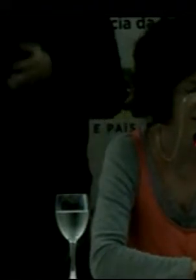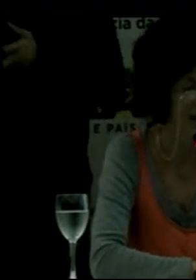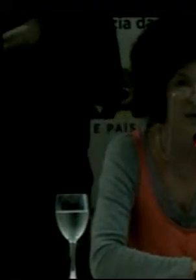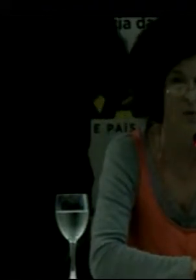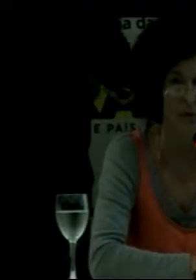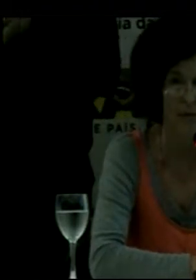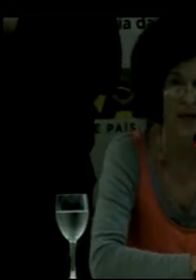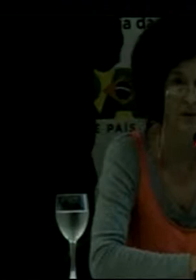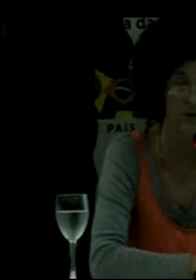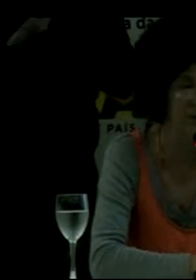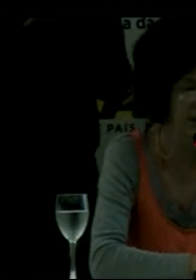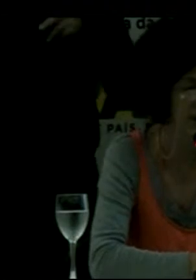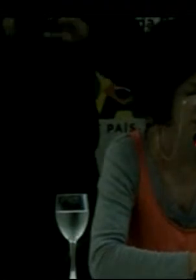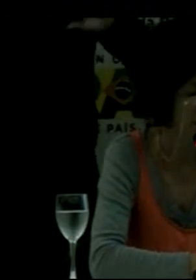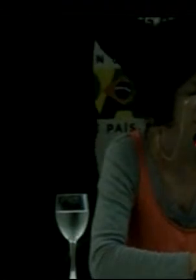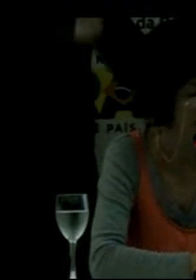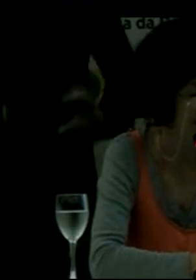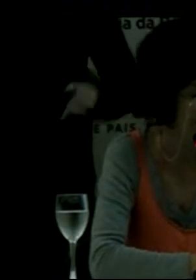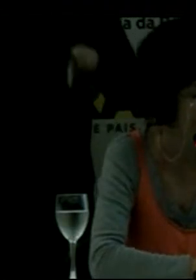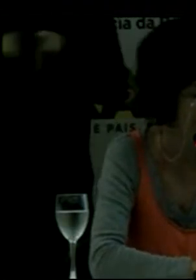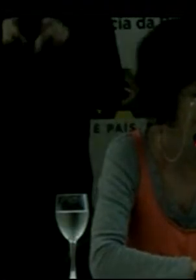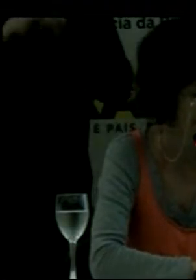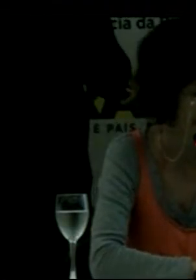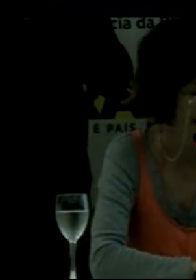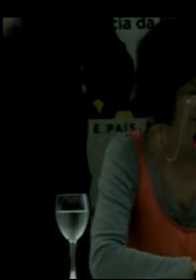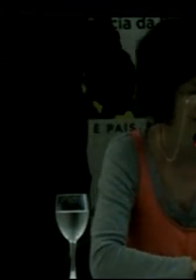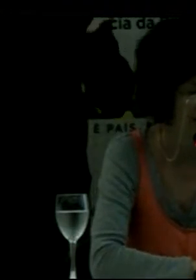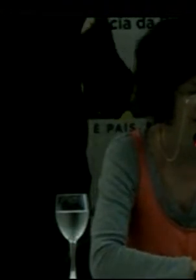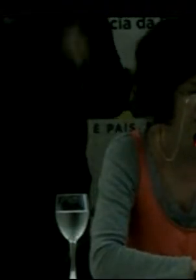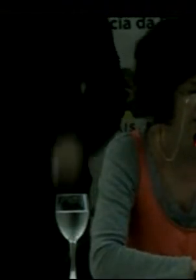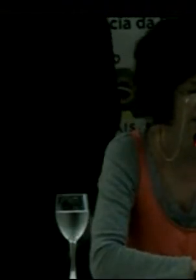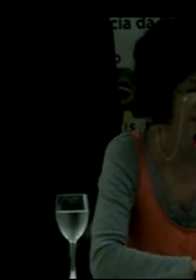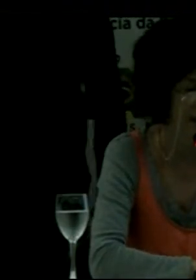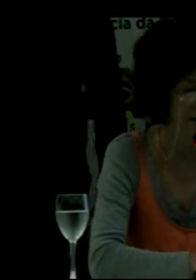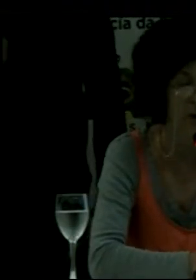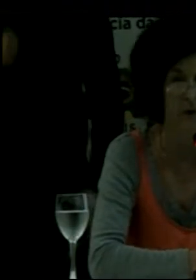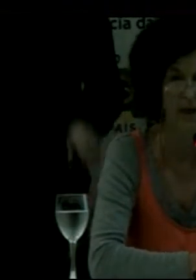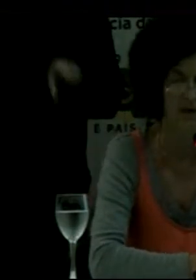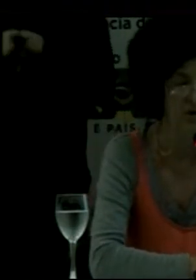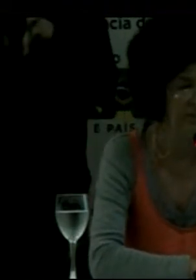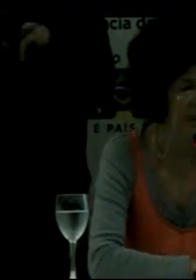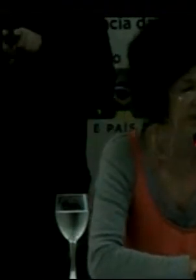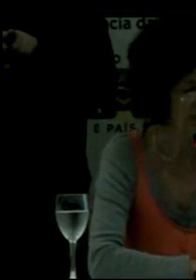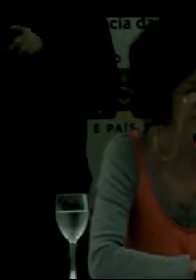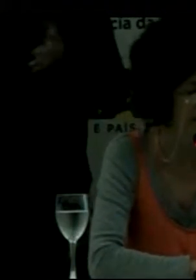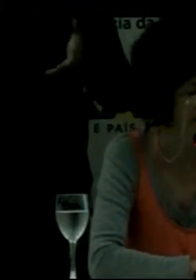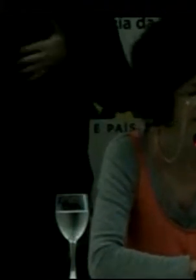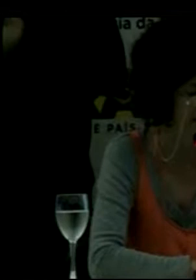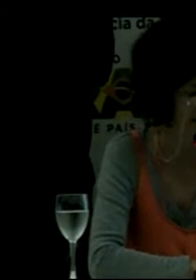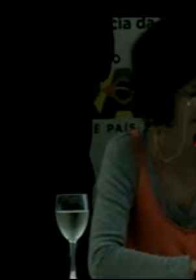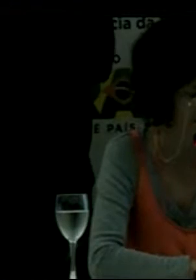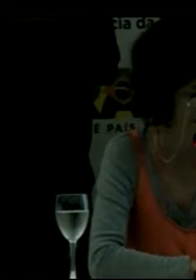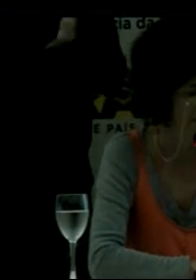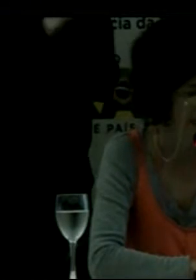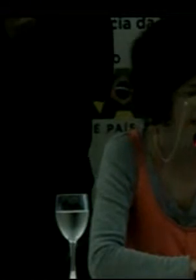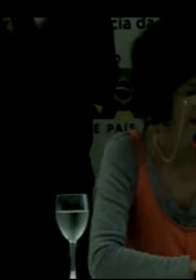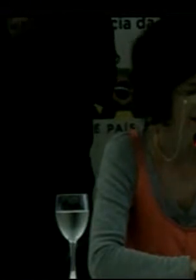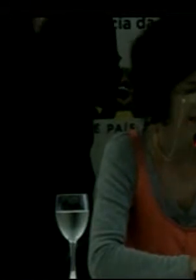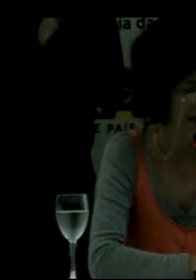e a participação como método e como direito, avançando, né, para a formulação de planos de